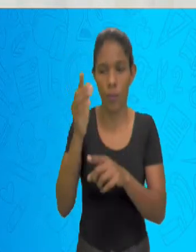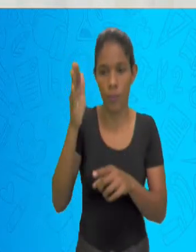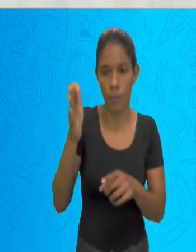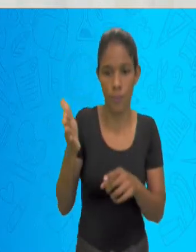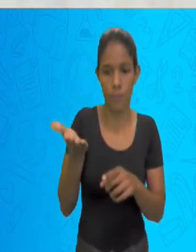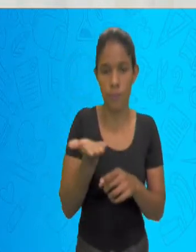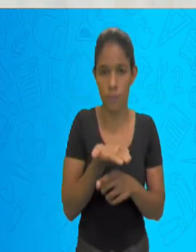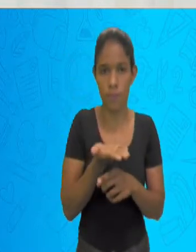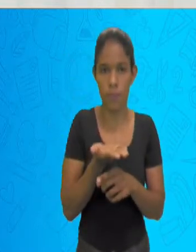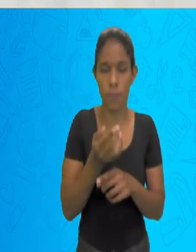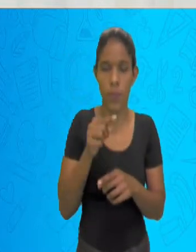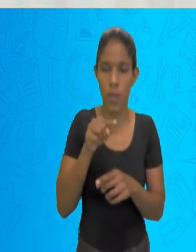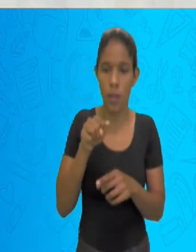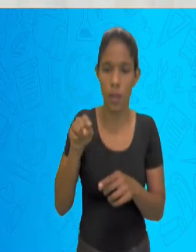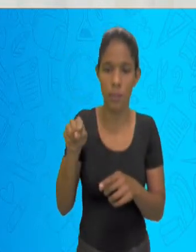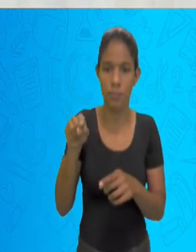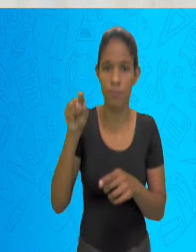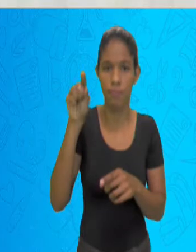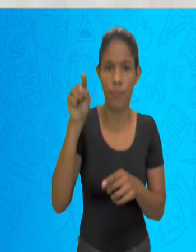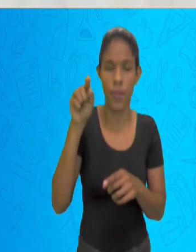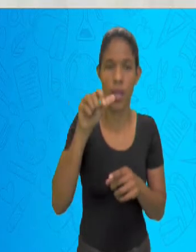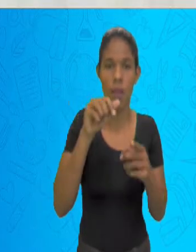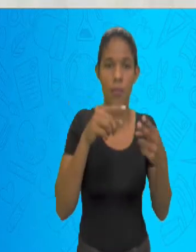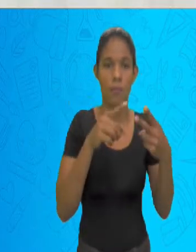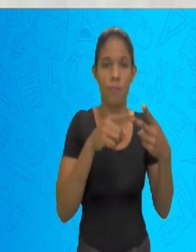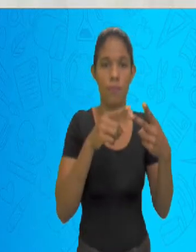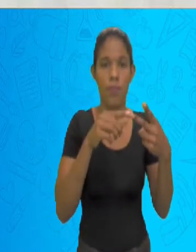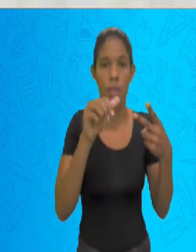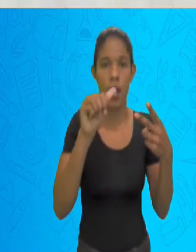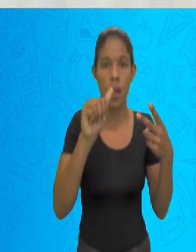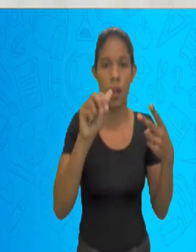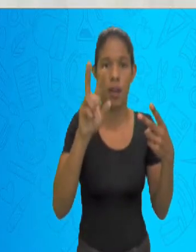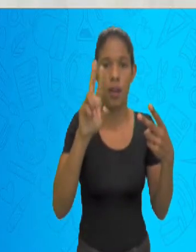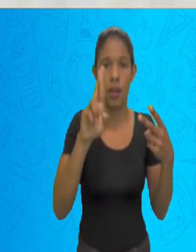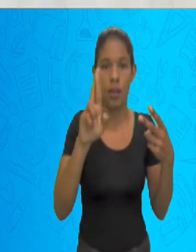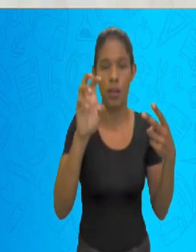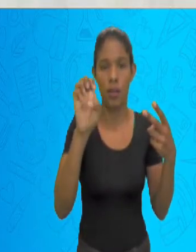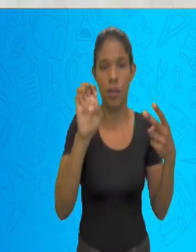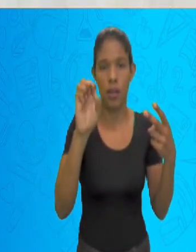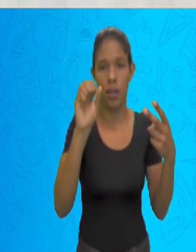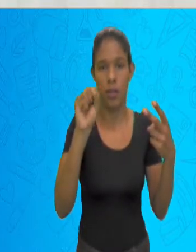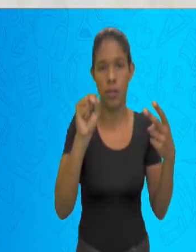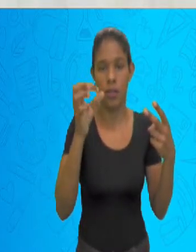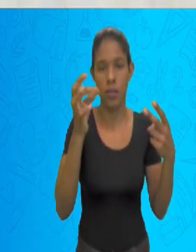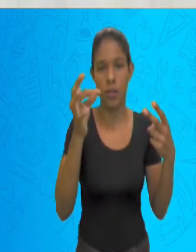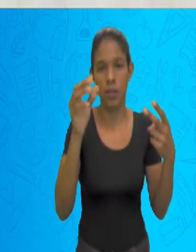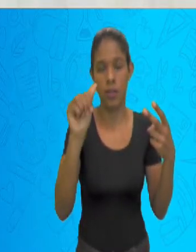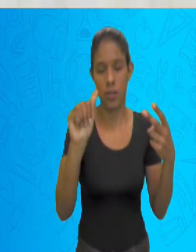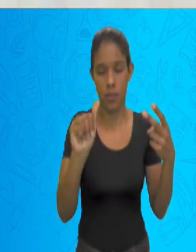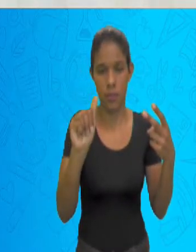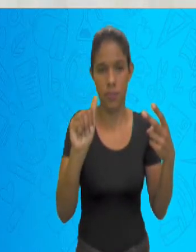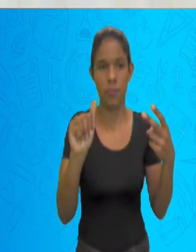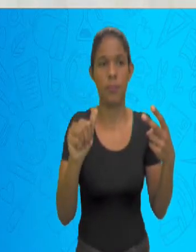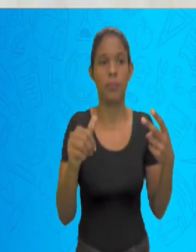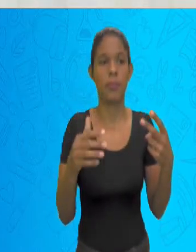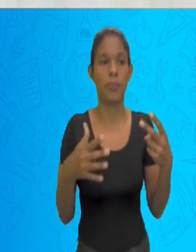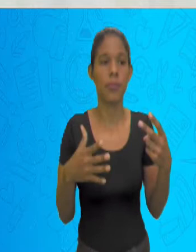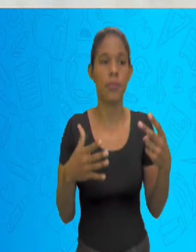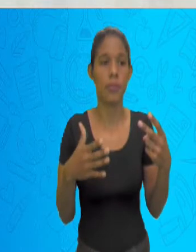essa parte aqui, eu vou chamar então de aresta.